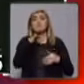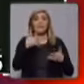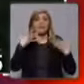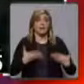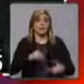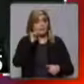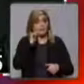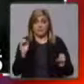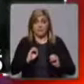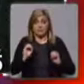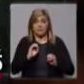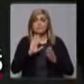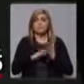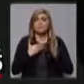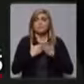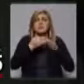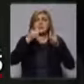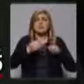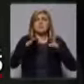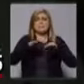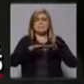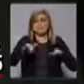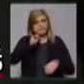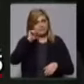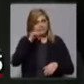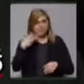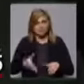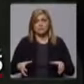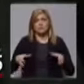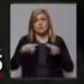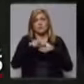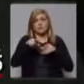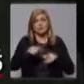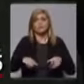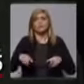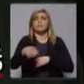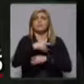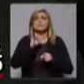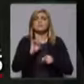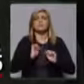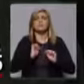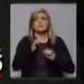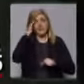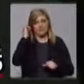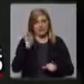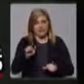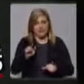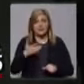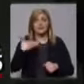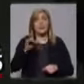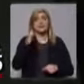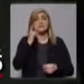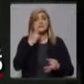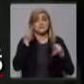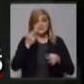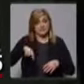não. Uma proposta tal qual em cima da mesa não há. A Comissão Europeia rejeitou essa ideia e o que se sabe aqui é que